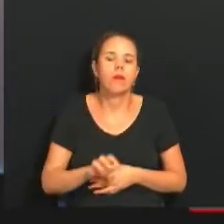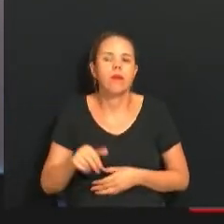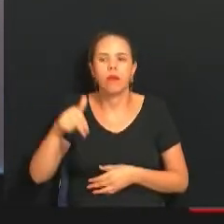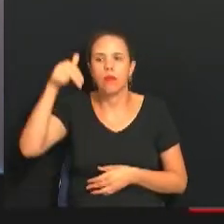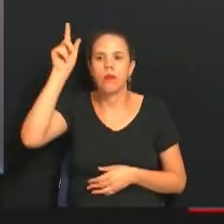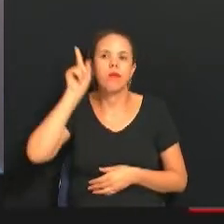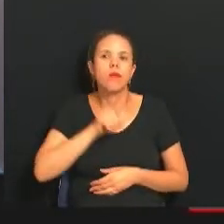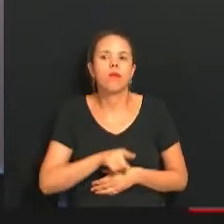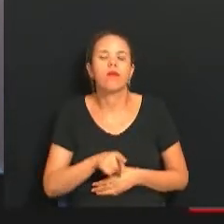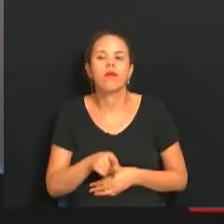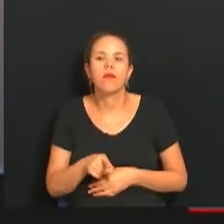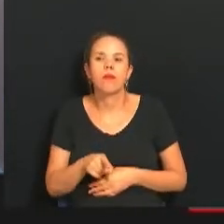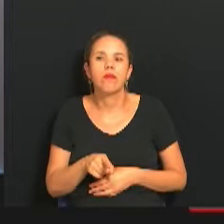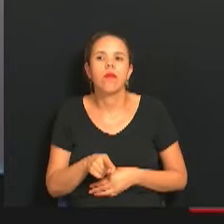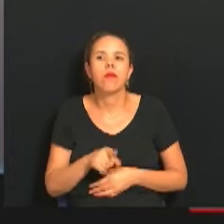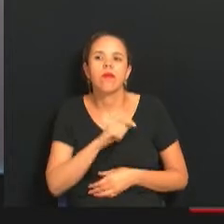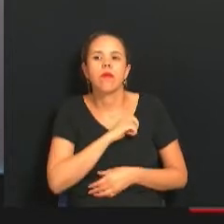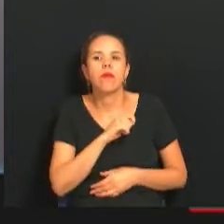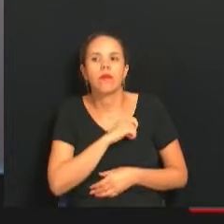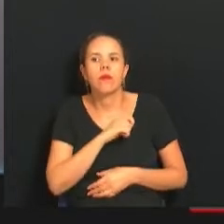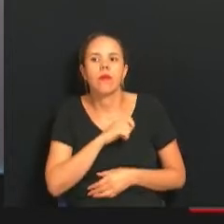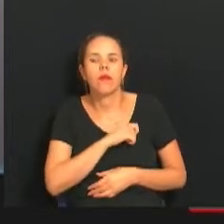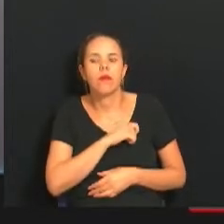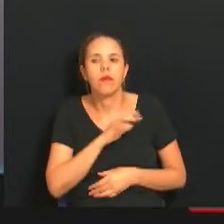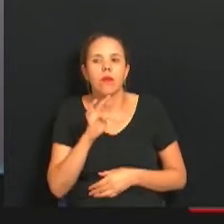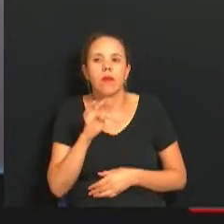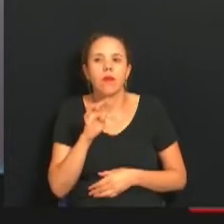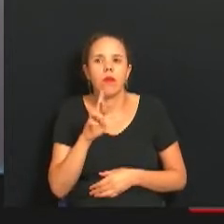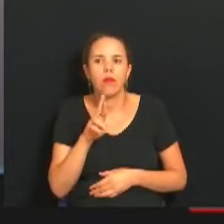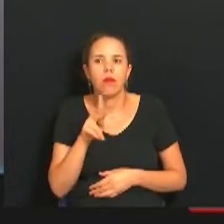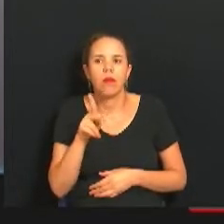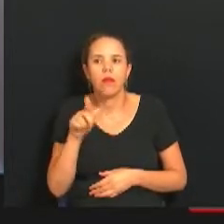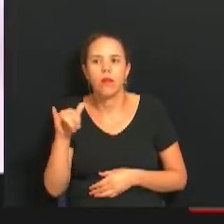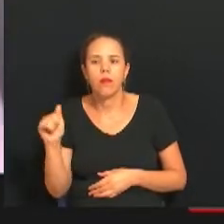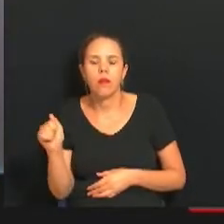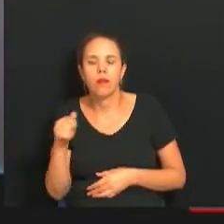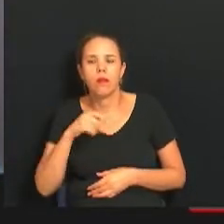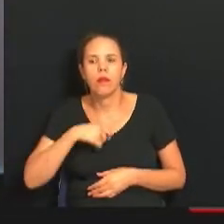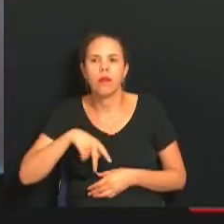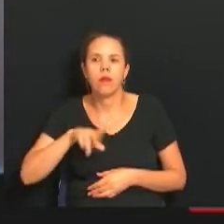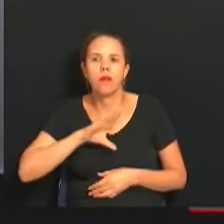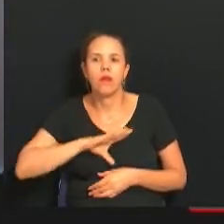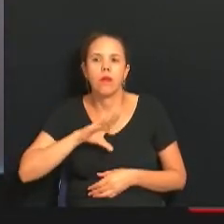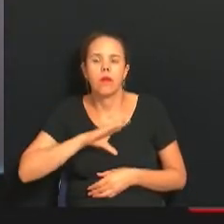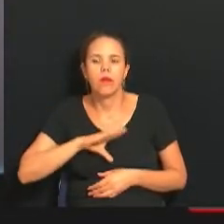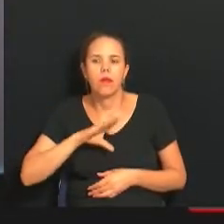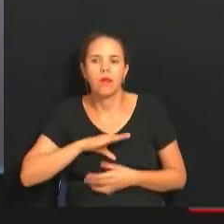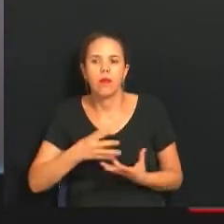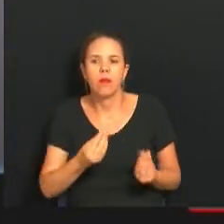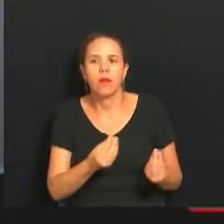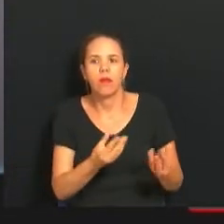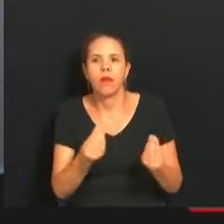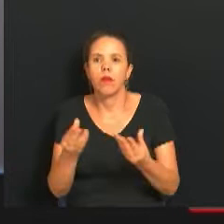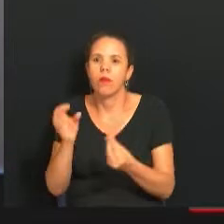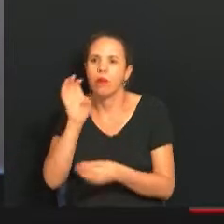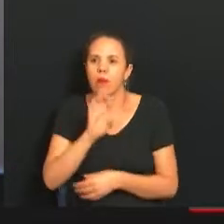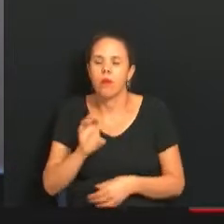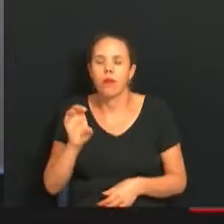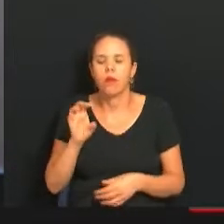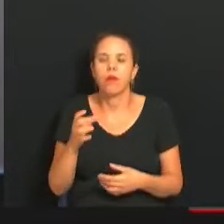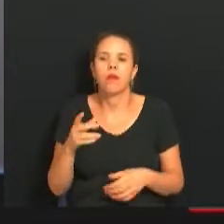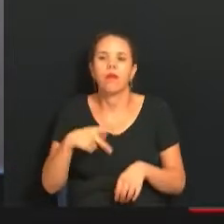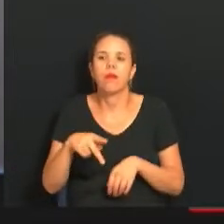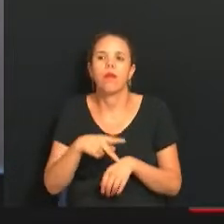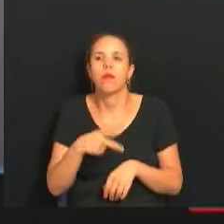também o próprio Canadá, mas a Turquia, a Grécia, Portugal também, enfim, todos aqueles 30 e poucos países que você comentou mais cedo,